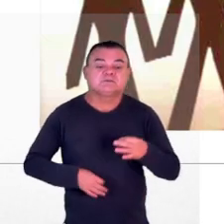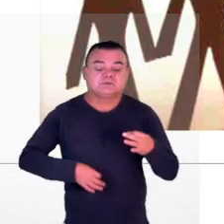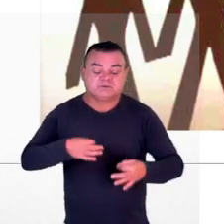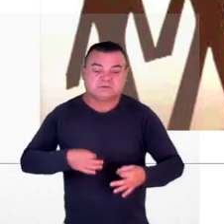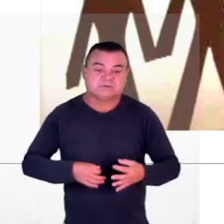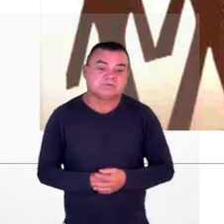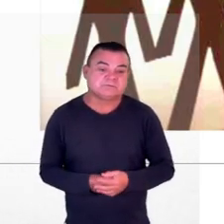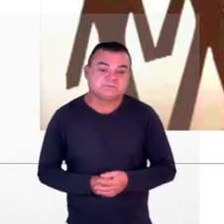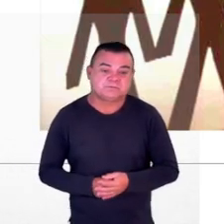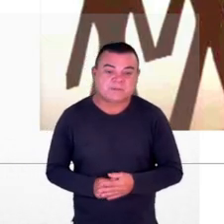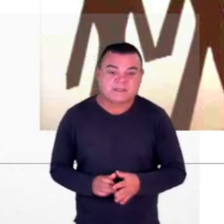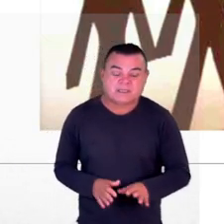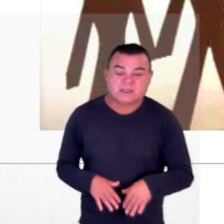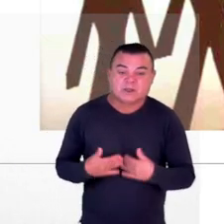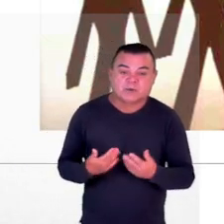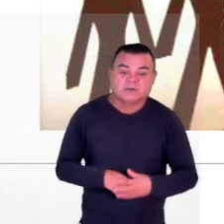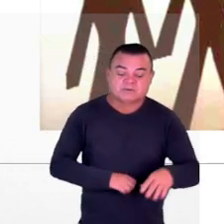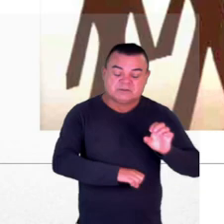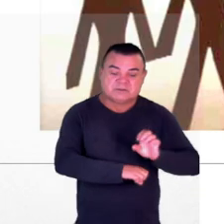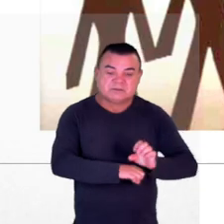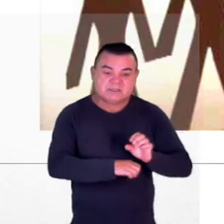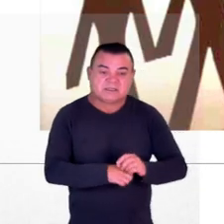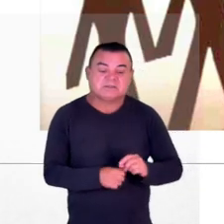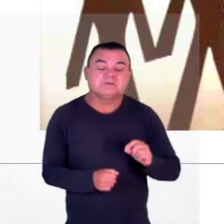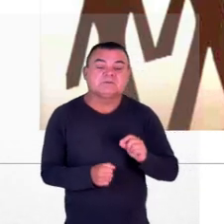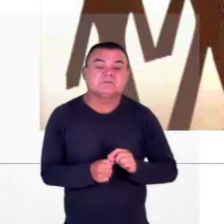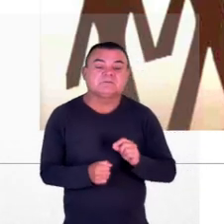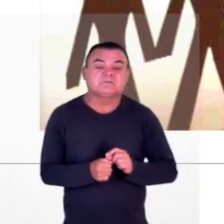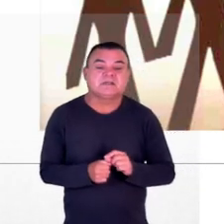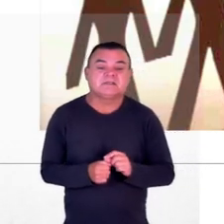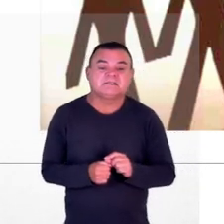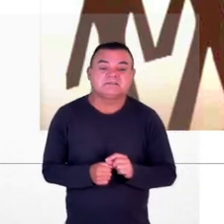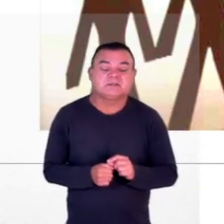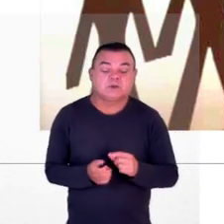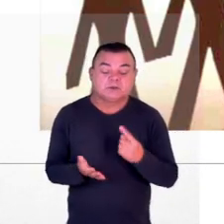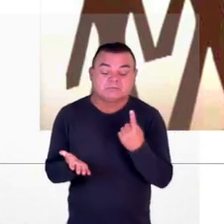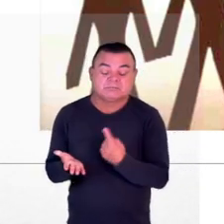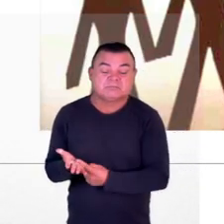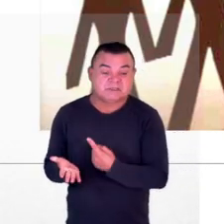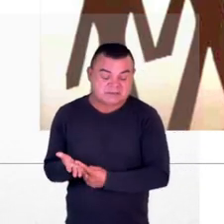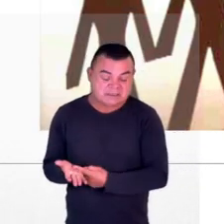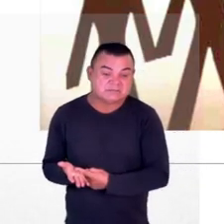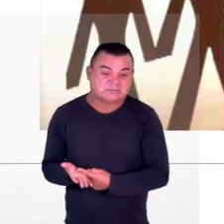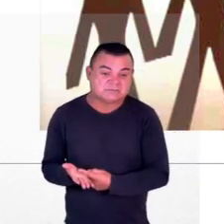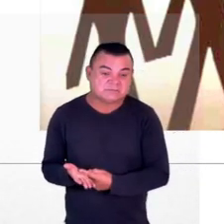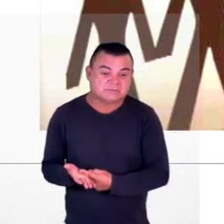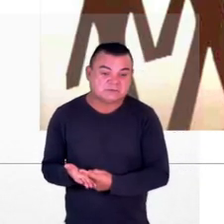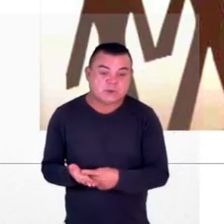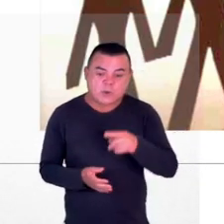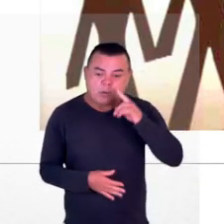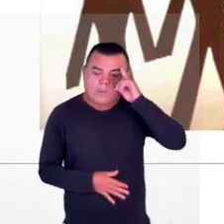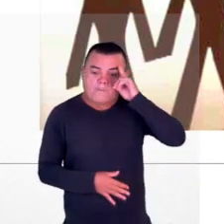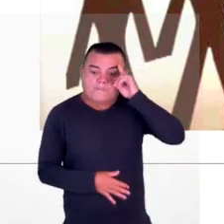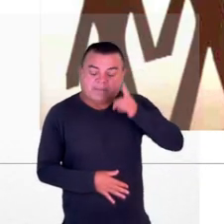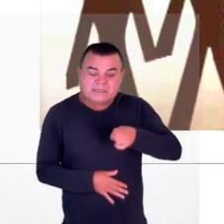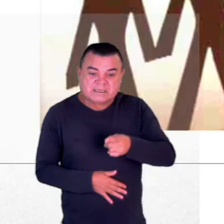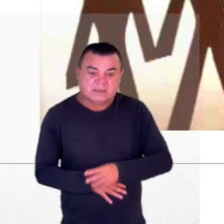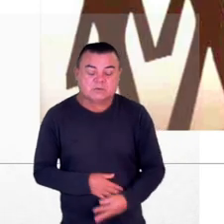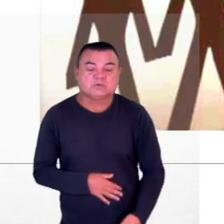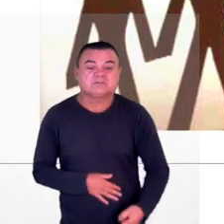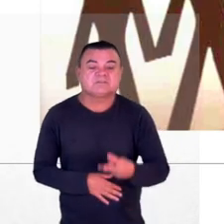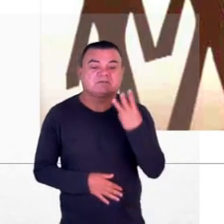um estado firma um tratado um Estado Nacional firma um tratado obrigam-se os três